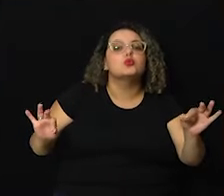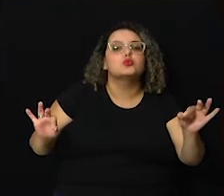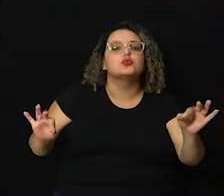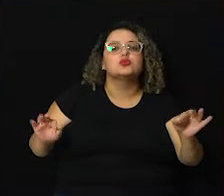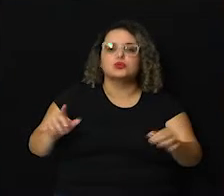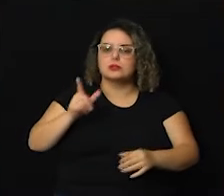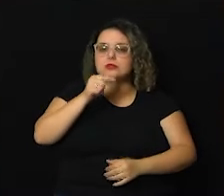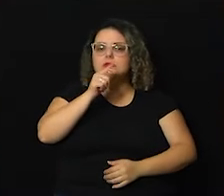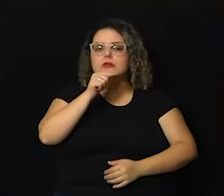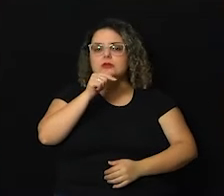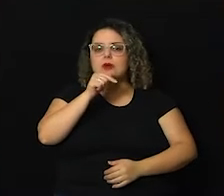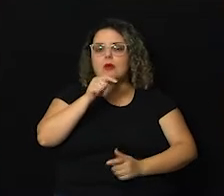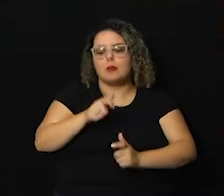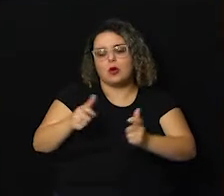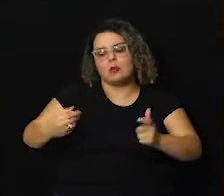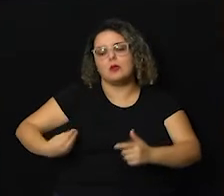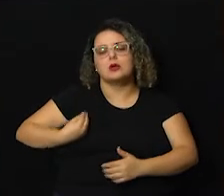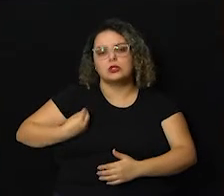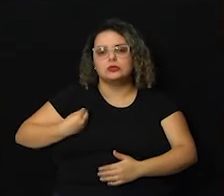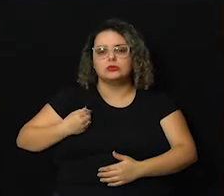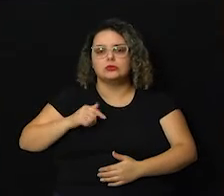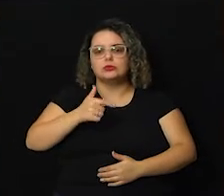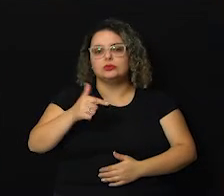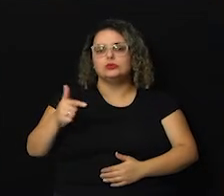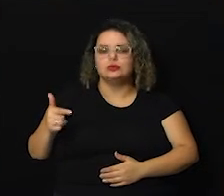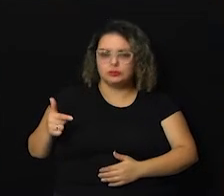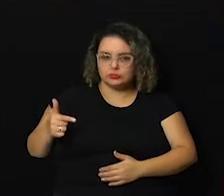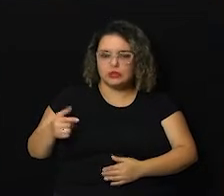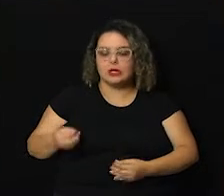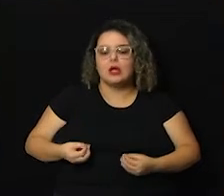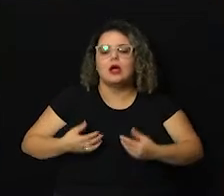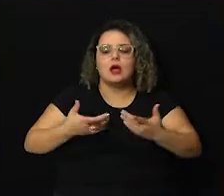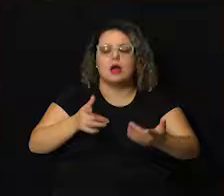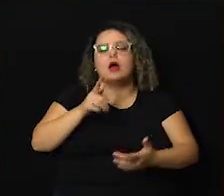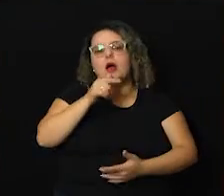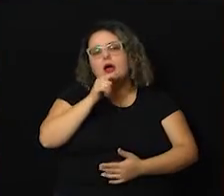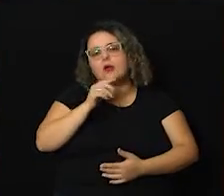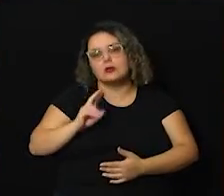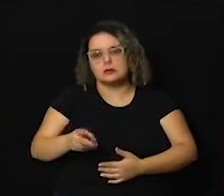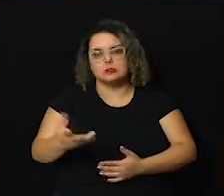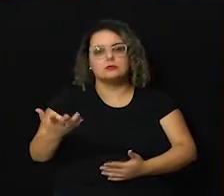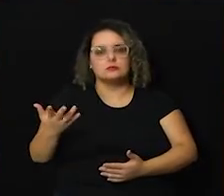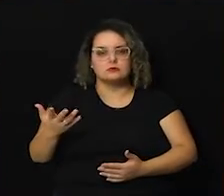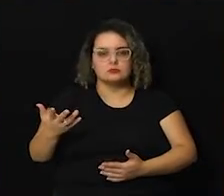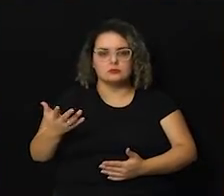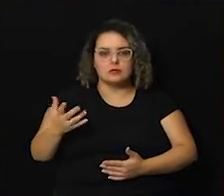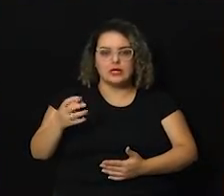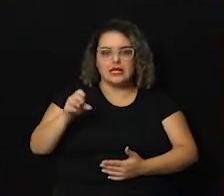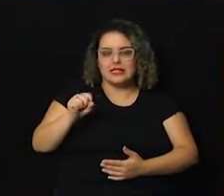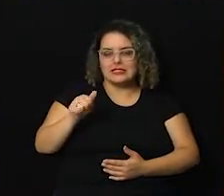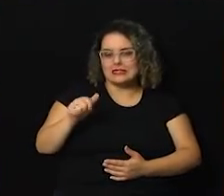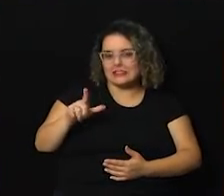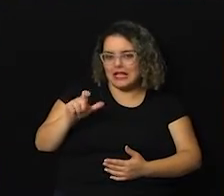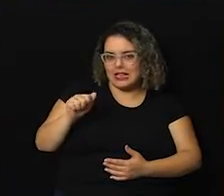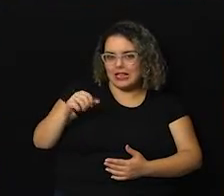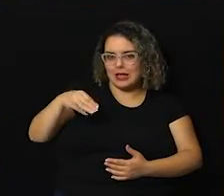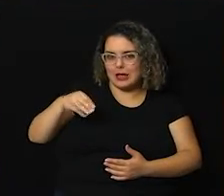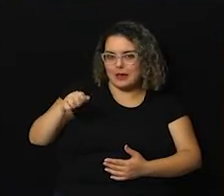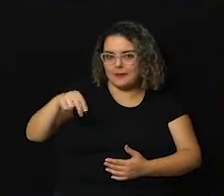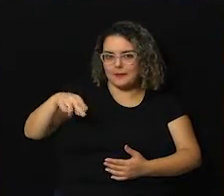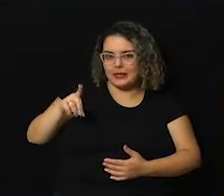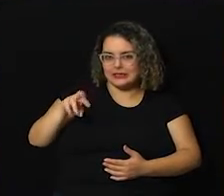da água, uma boa parte da vida, não tem abundância da oferta de água. Então, quando você pega, por exemplo, uma salamandra